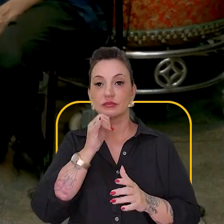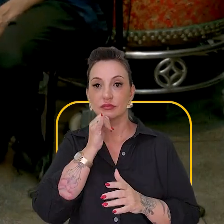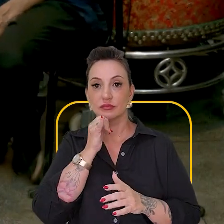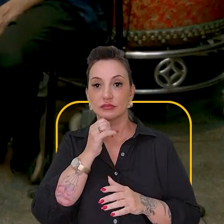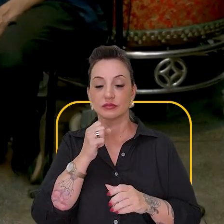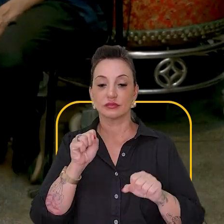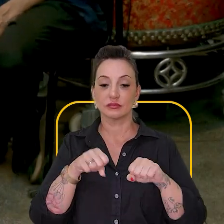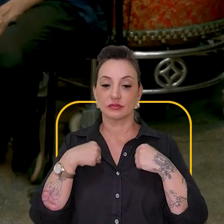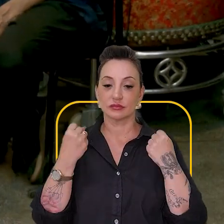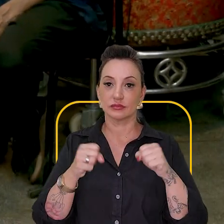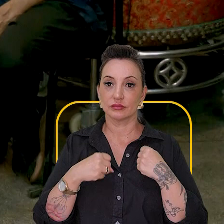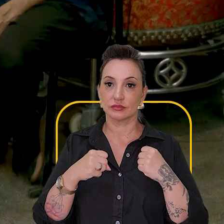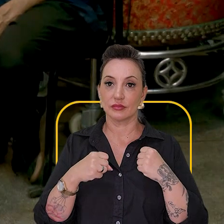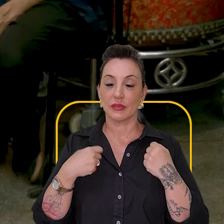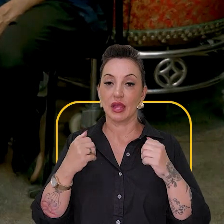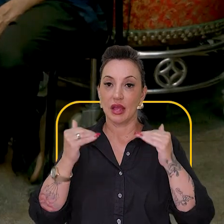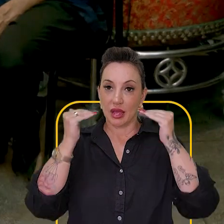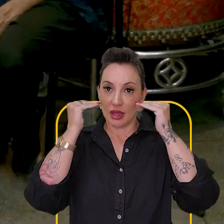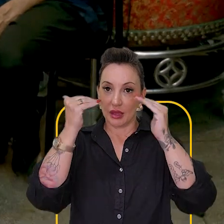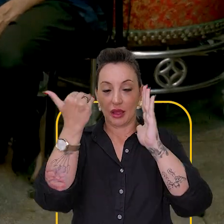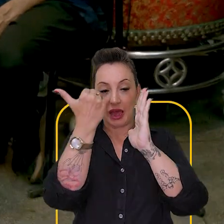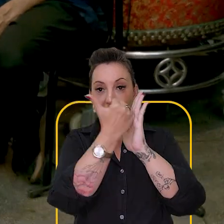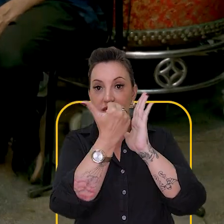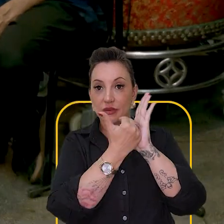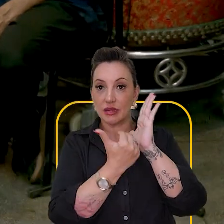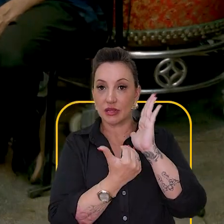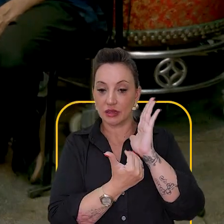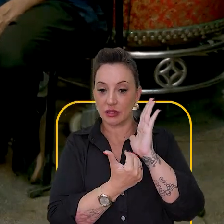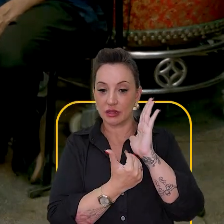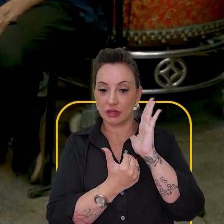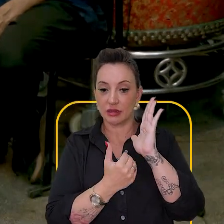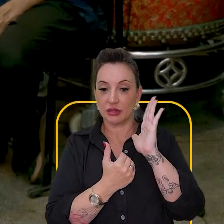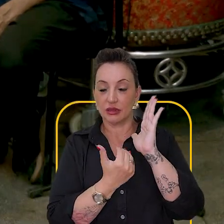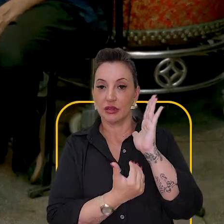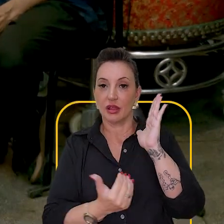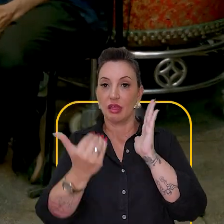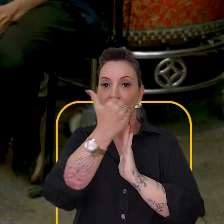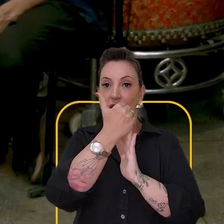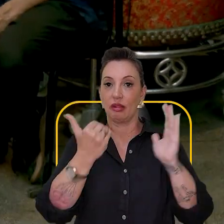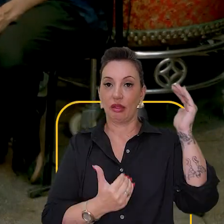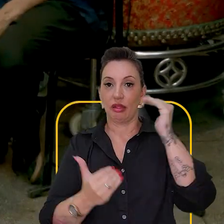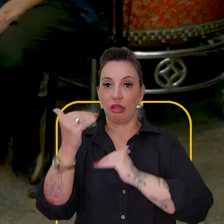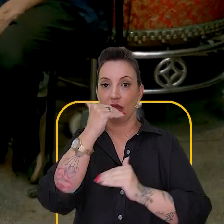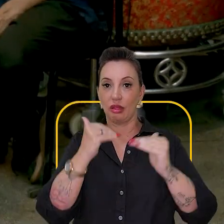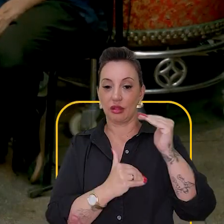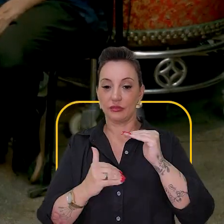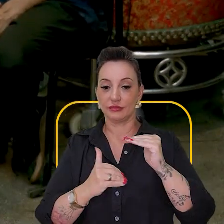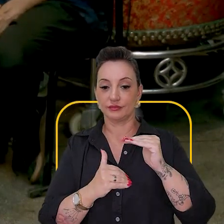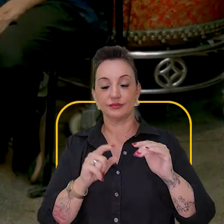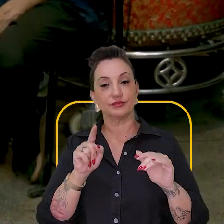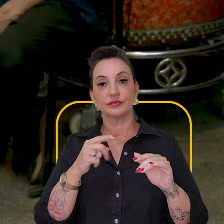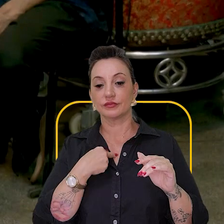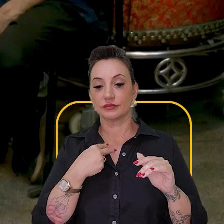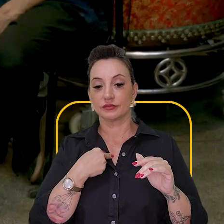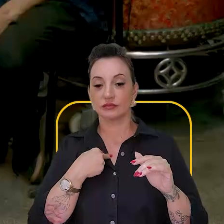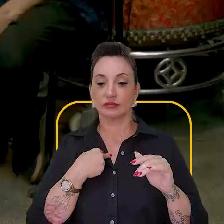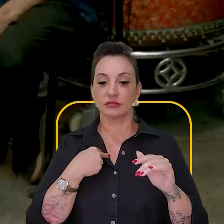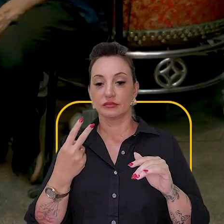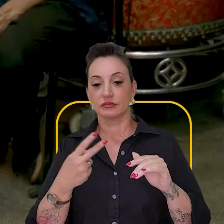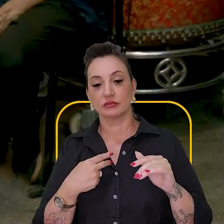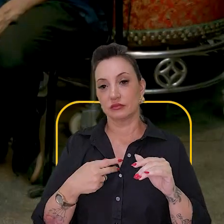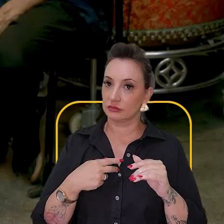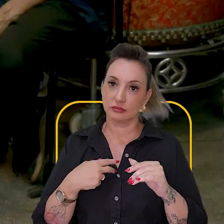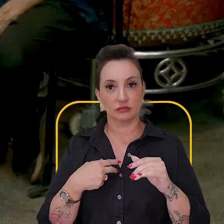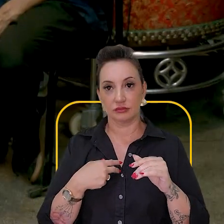exemplo a ginástica ela tem que seguir um padrão uhum né muita gente começa de cima para baixo ou de baixo para cima mas eu falo você não pode fazer um